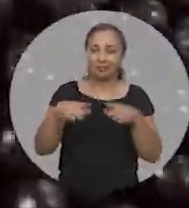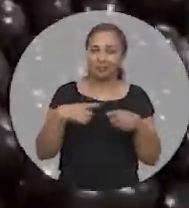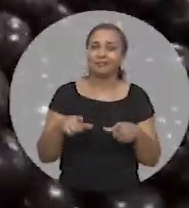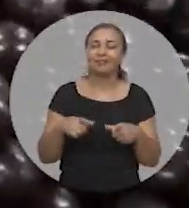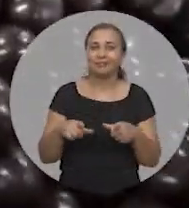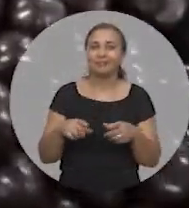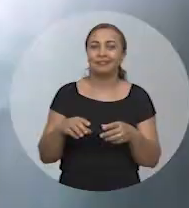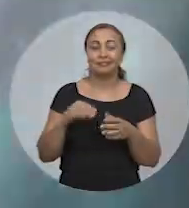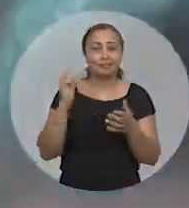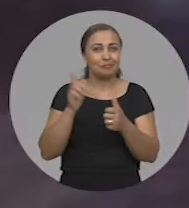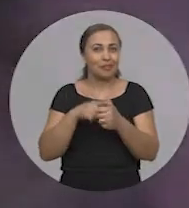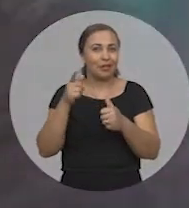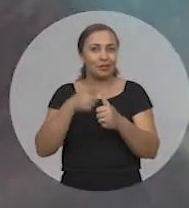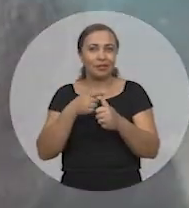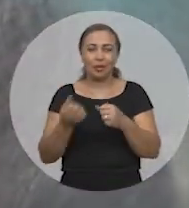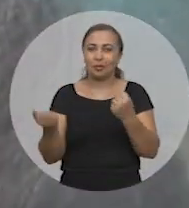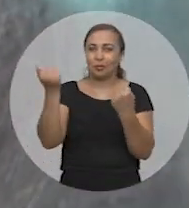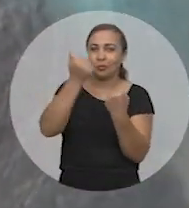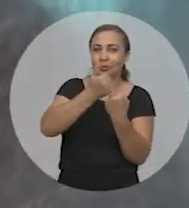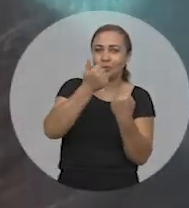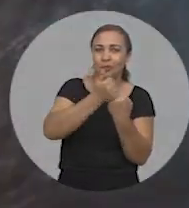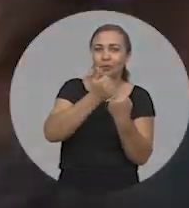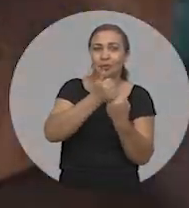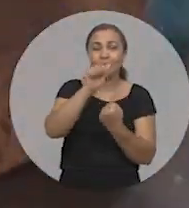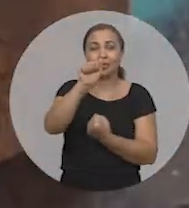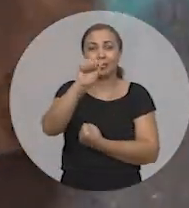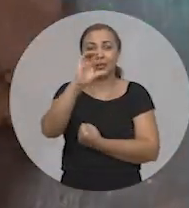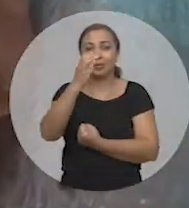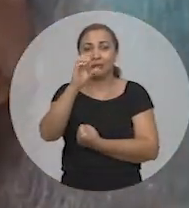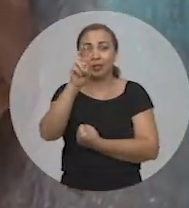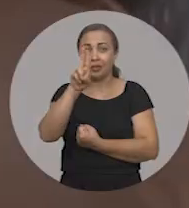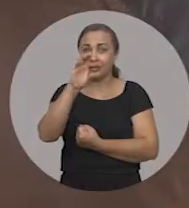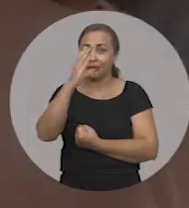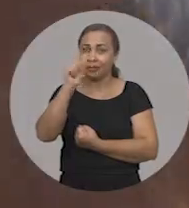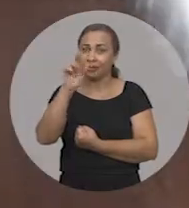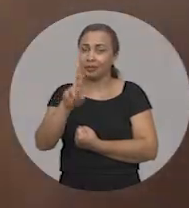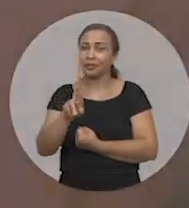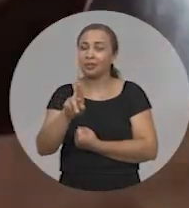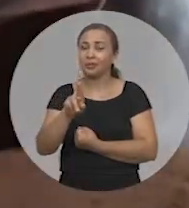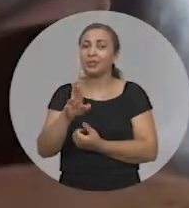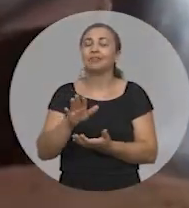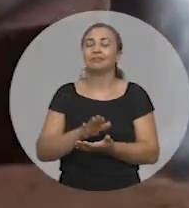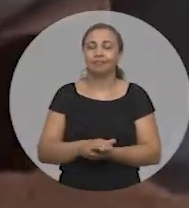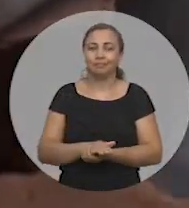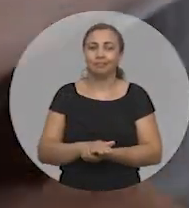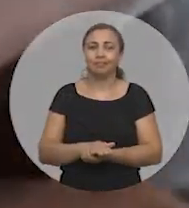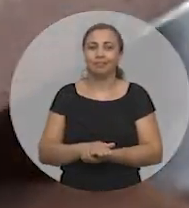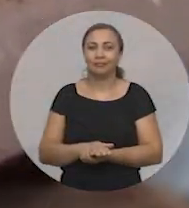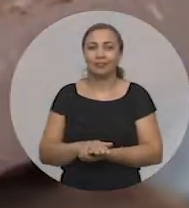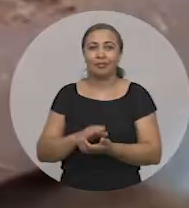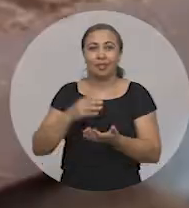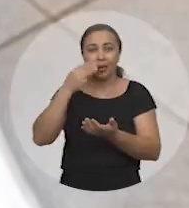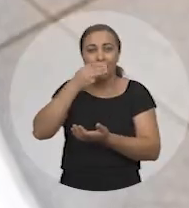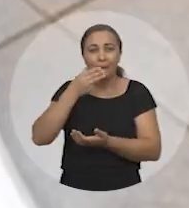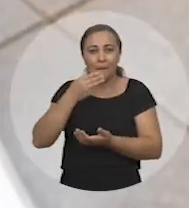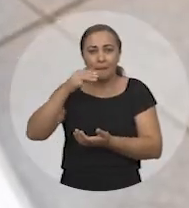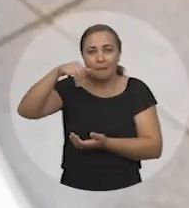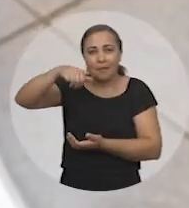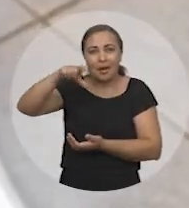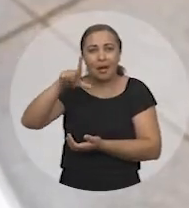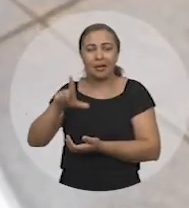ele atua É principalmente na substituição da do açucar né da formulação da sacarose